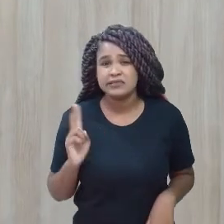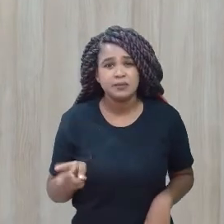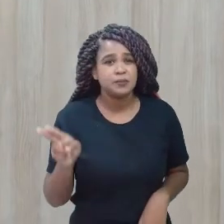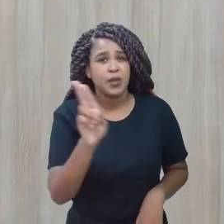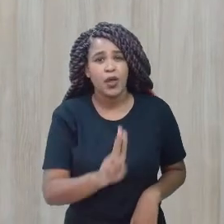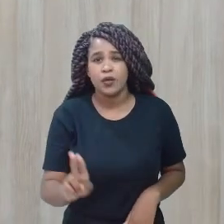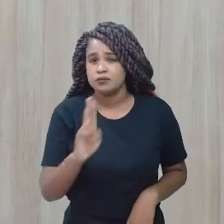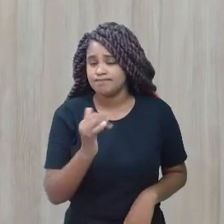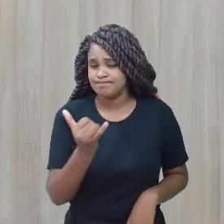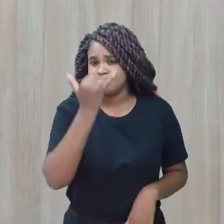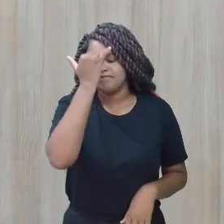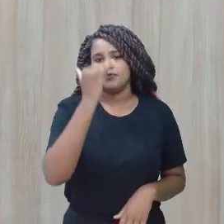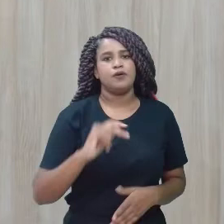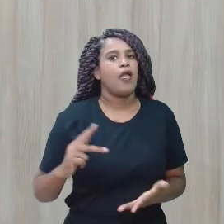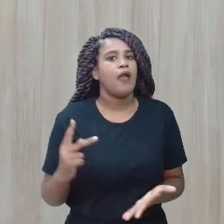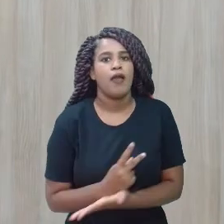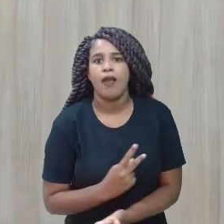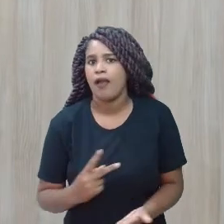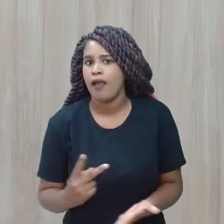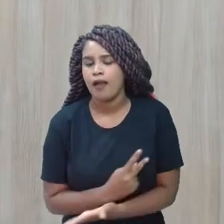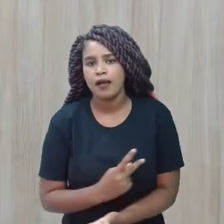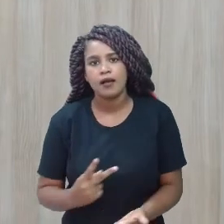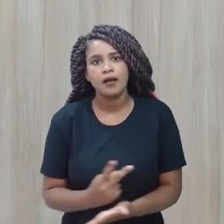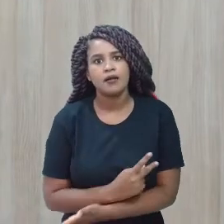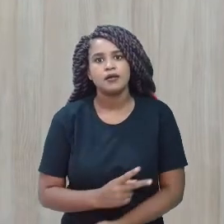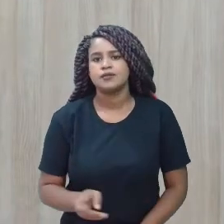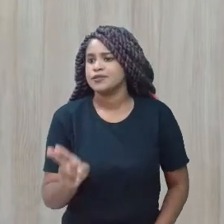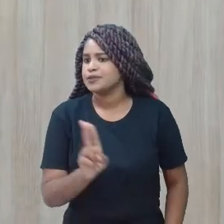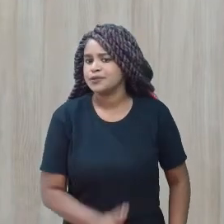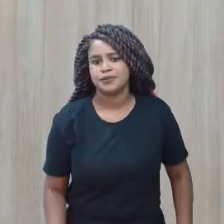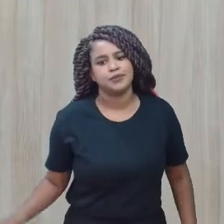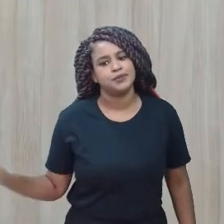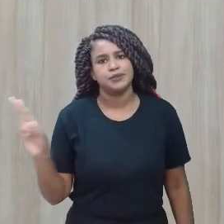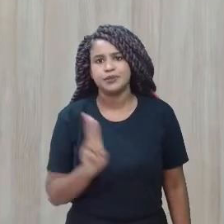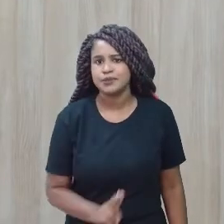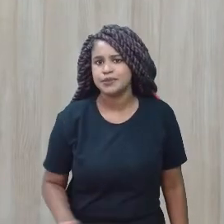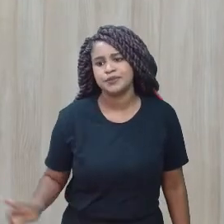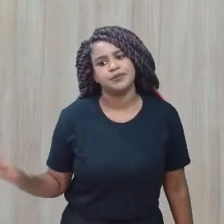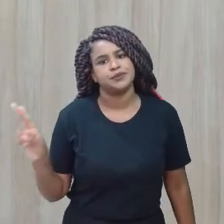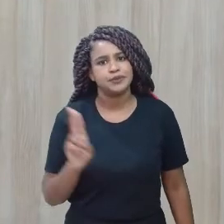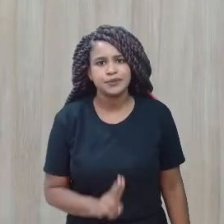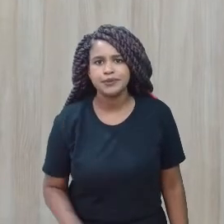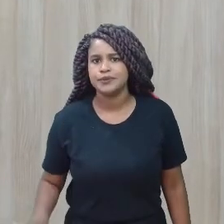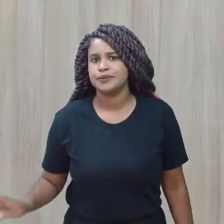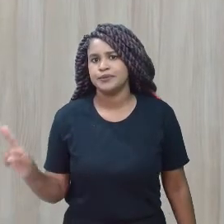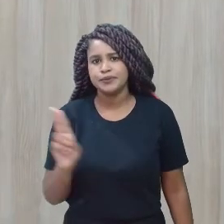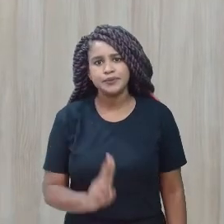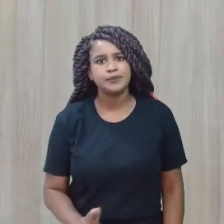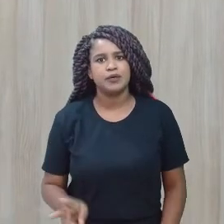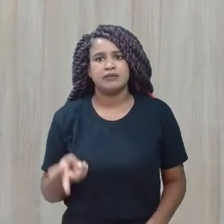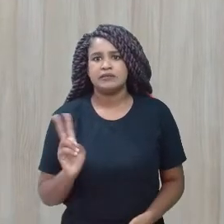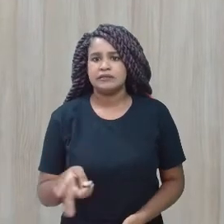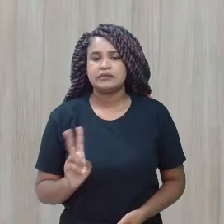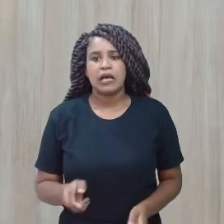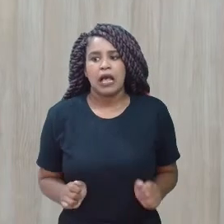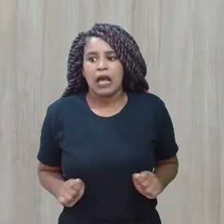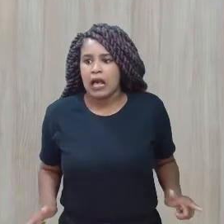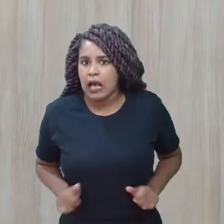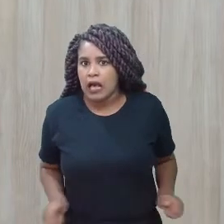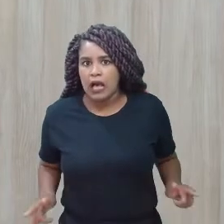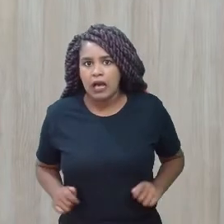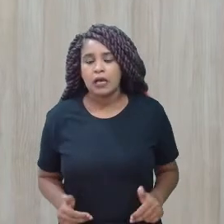uma forma aí inadequada, né? Pelo nosso uso muito grande, excessivo, né? Principalmente na